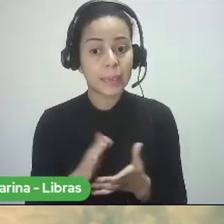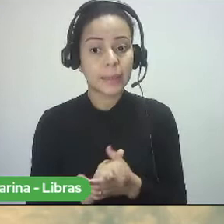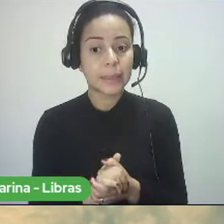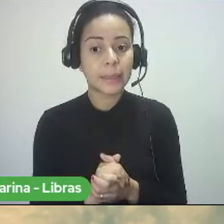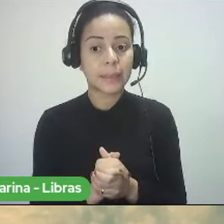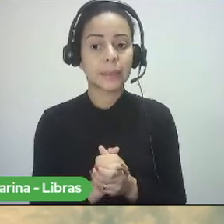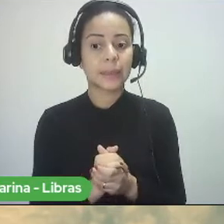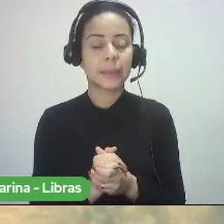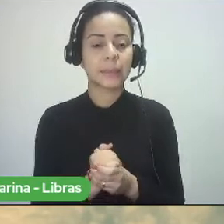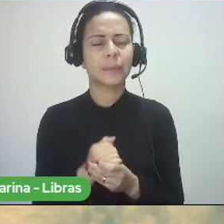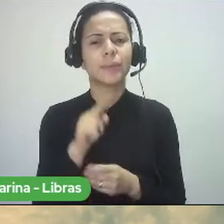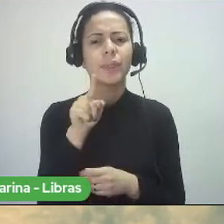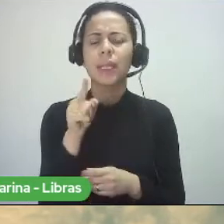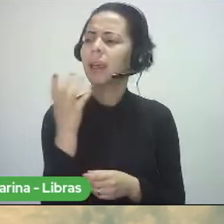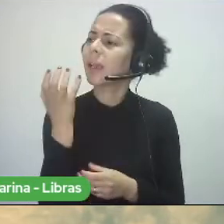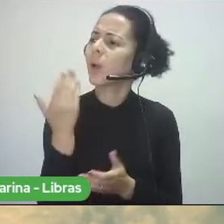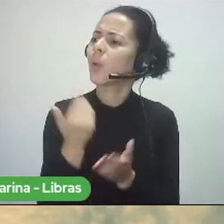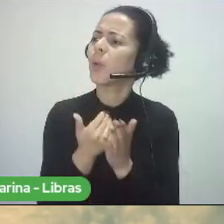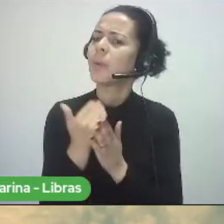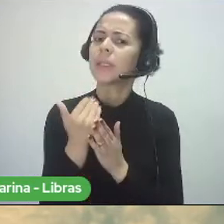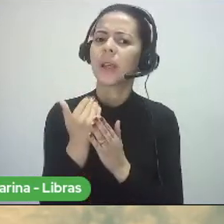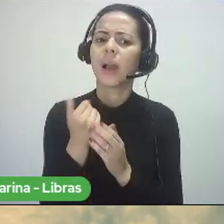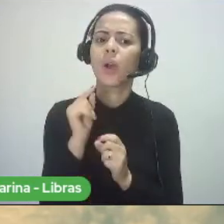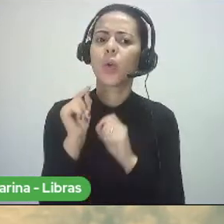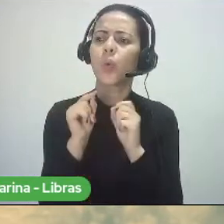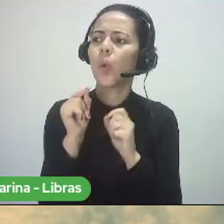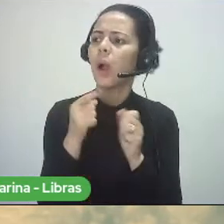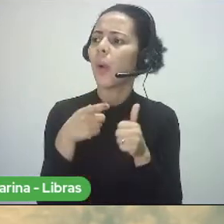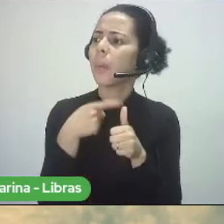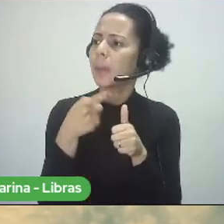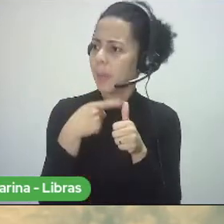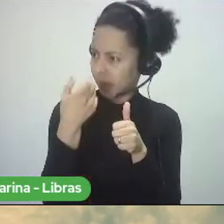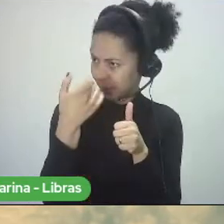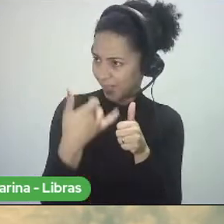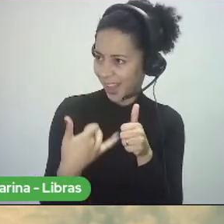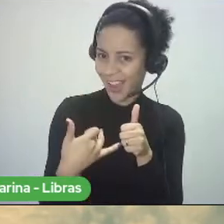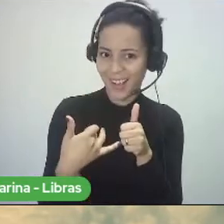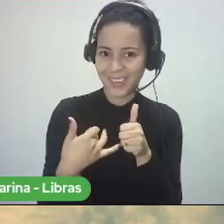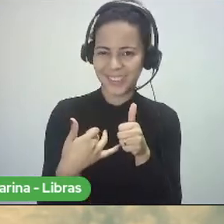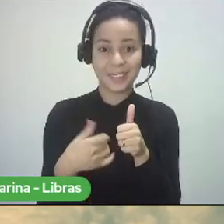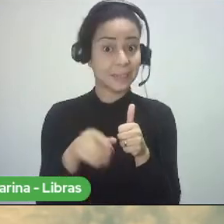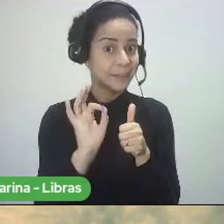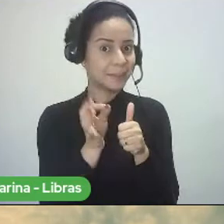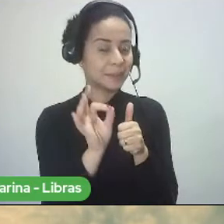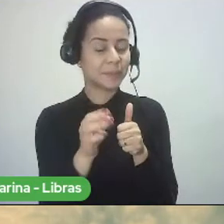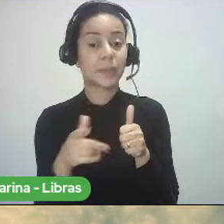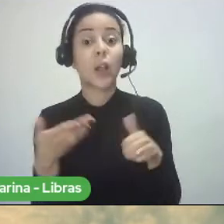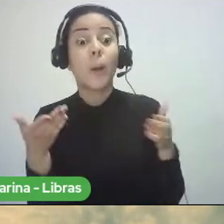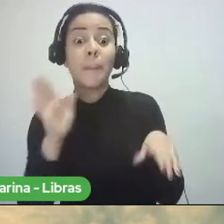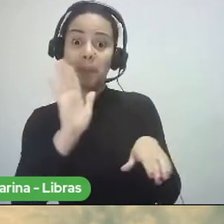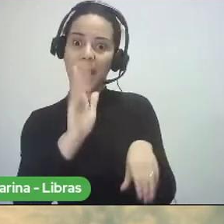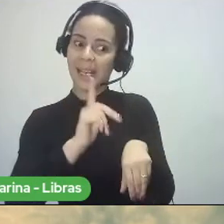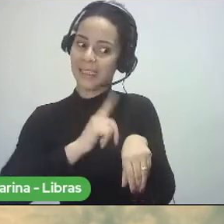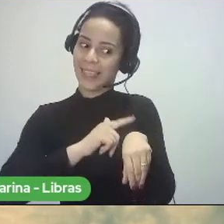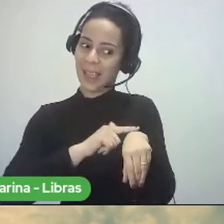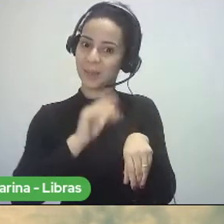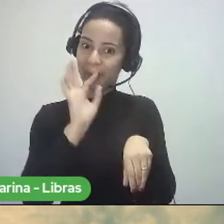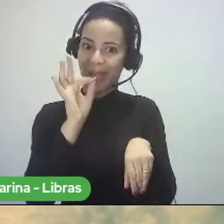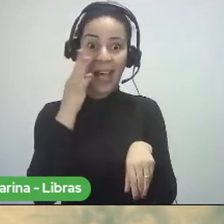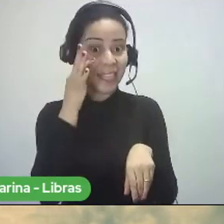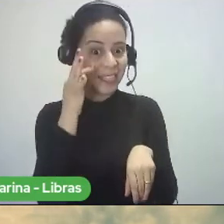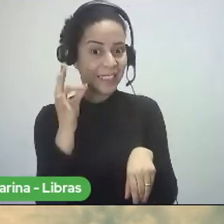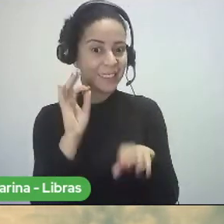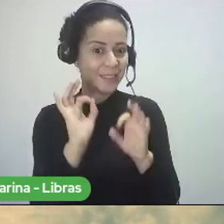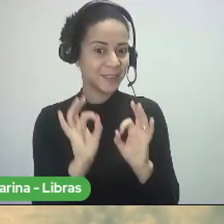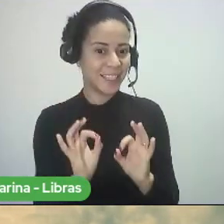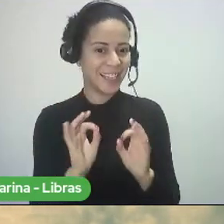quer começar com o primeiro, Gabi? Vamos começar controlando o tempo, tá? E